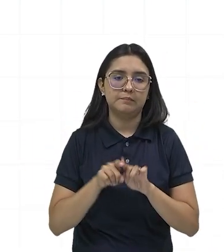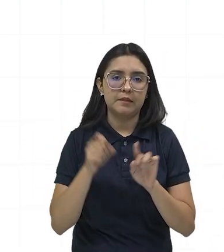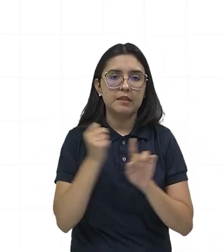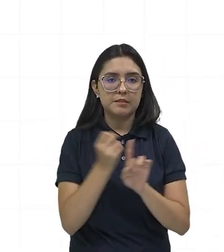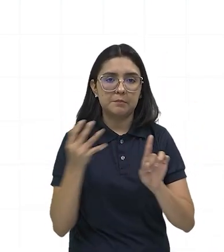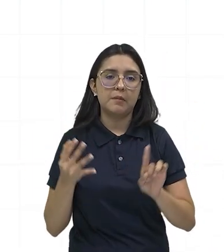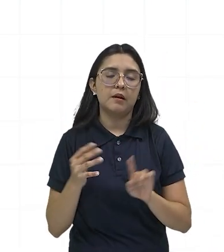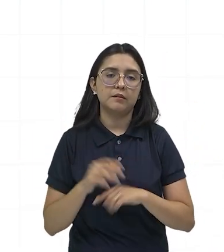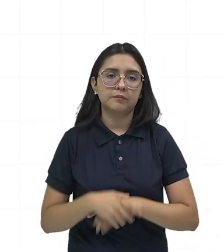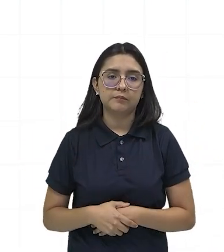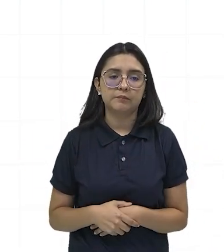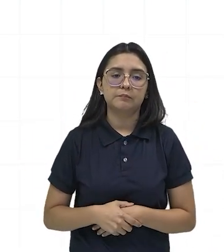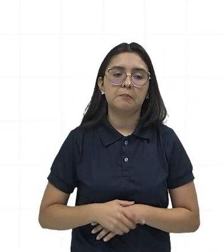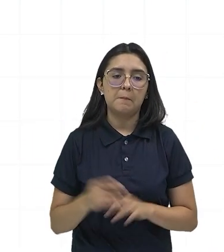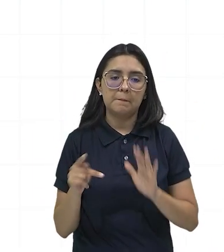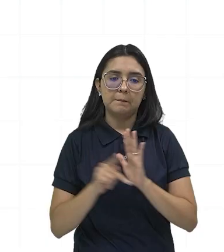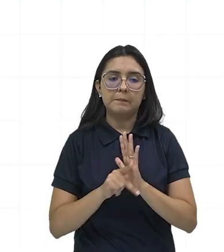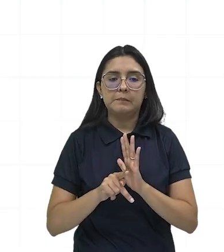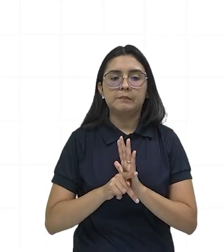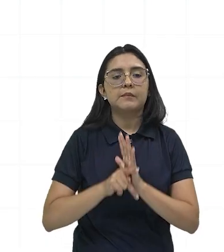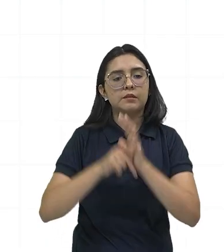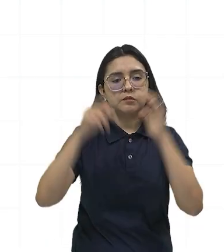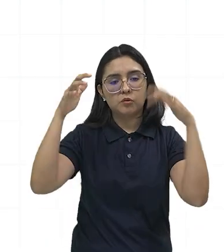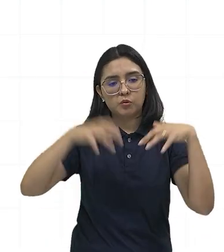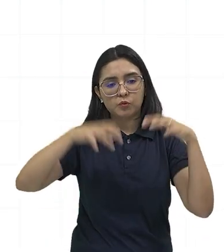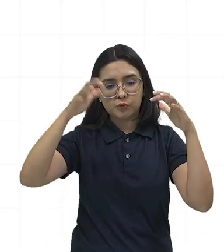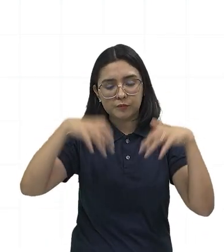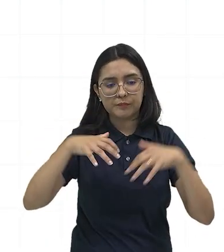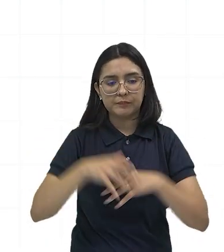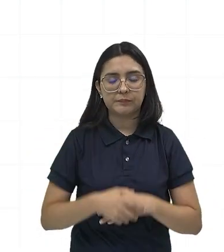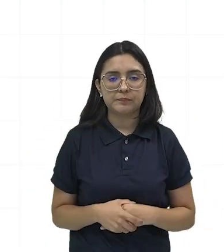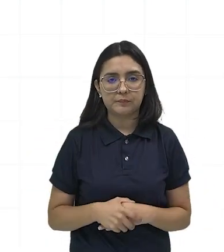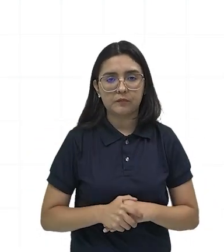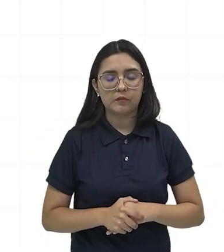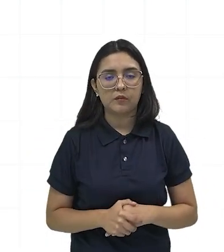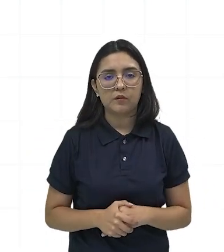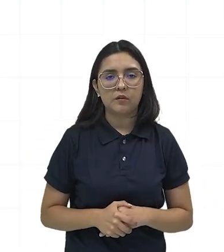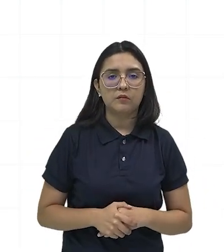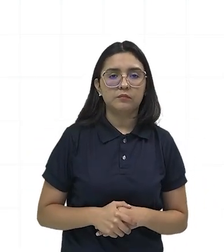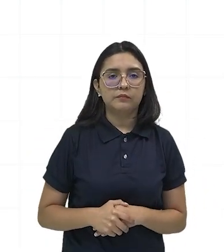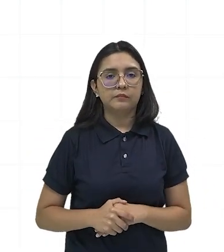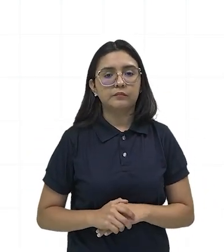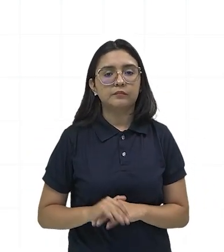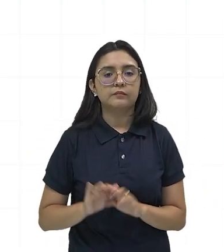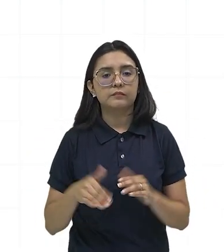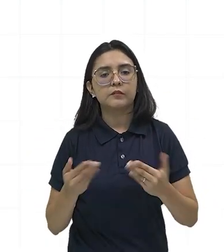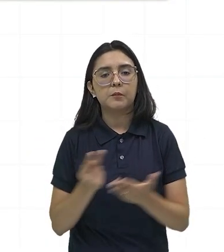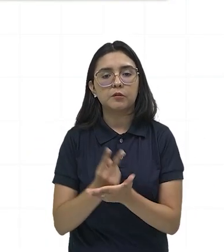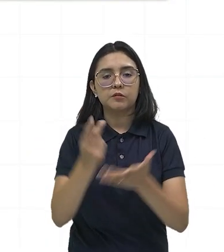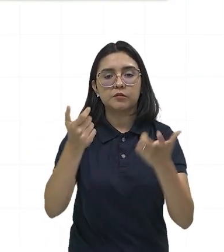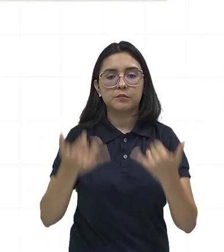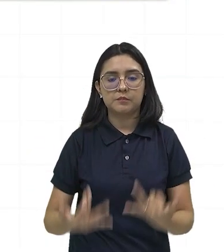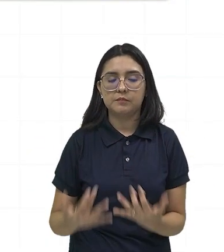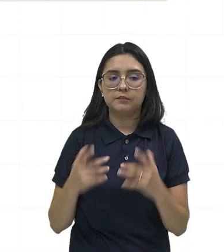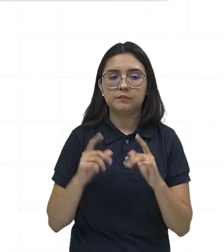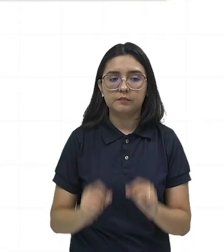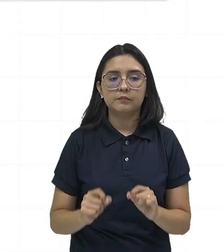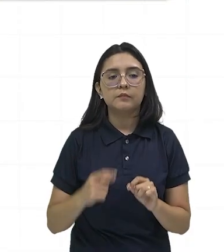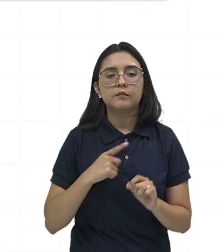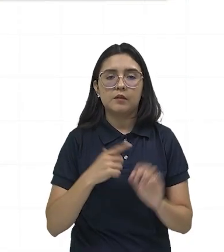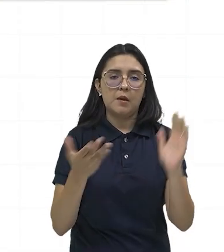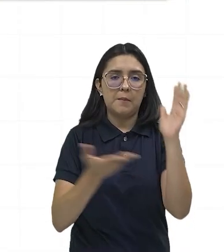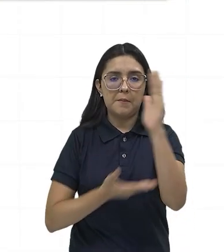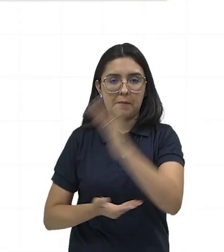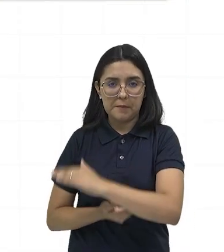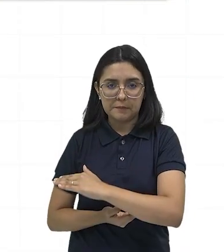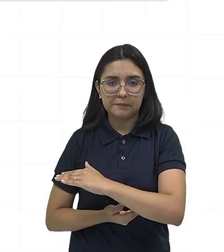sentido no ciclo hidrológico. E, para continuar falando aí de